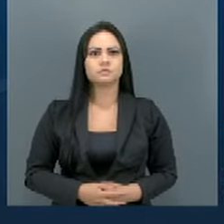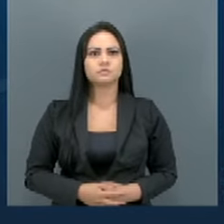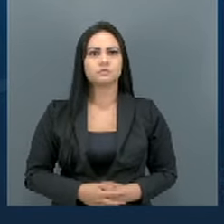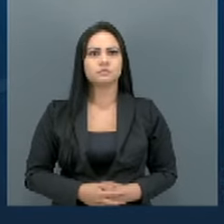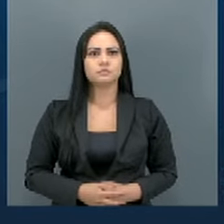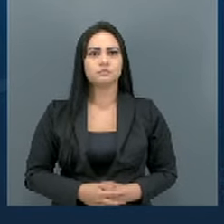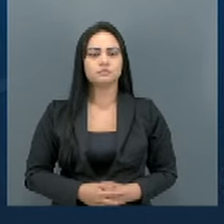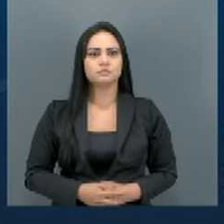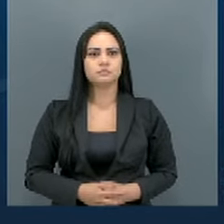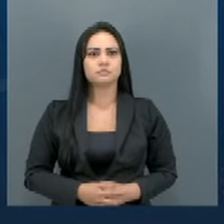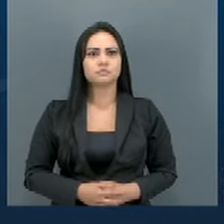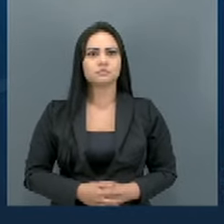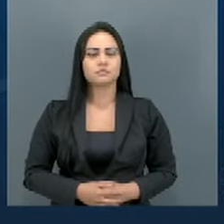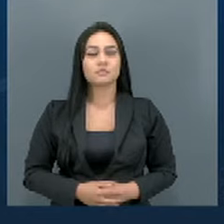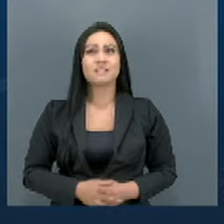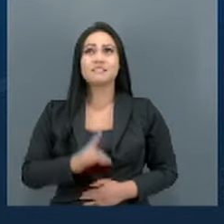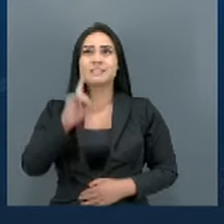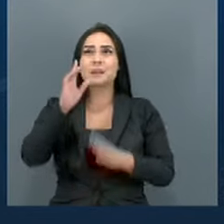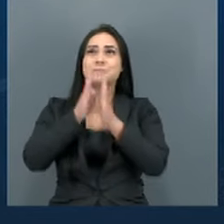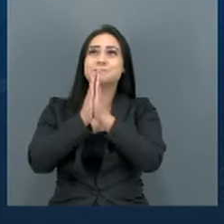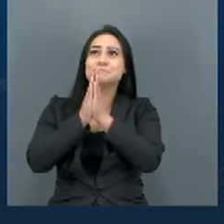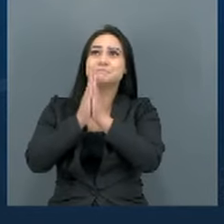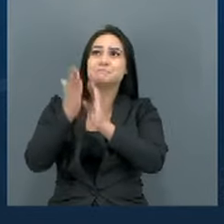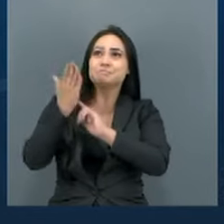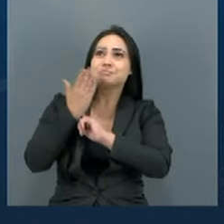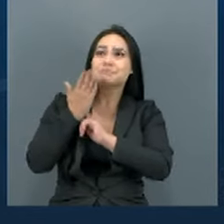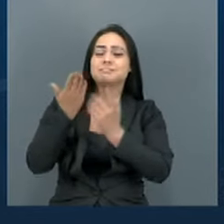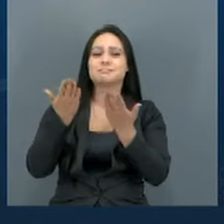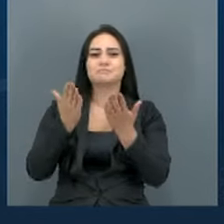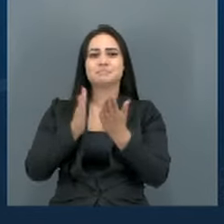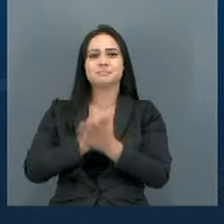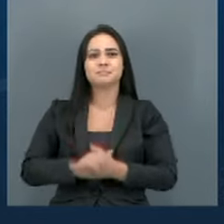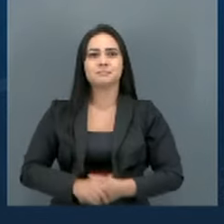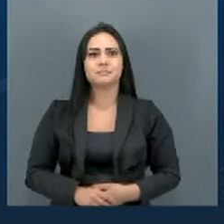Oh, Deus, tem misericórdia. Repreenda, Jesus.